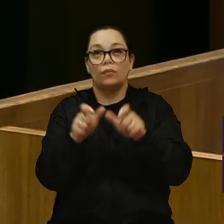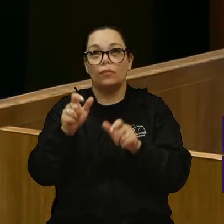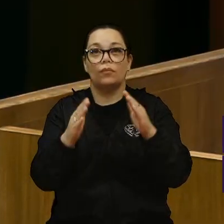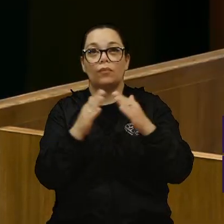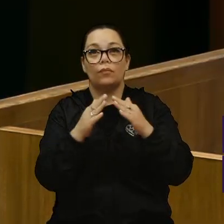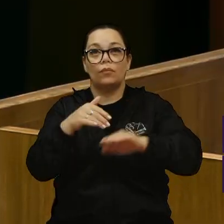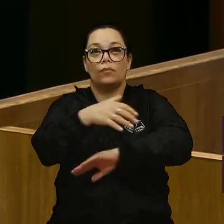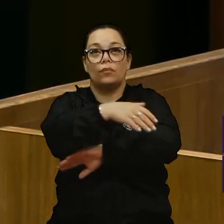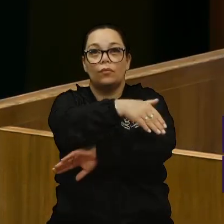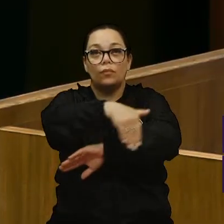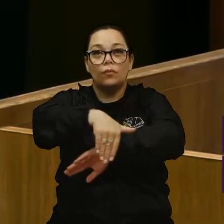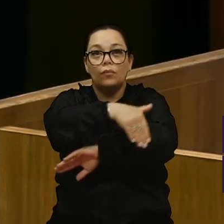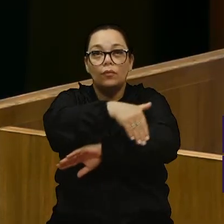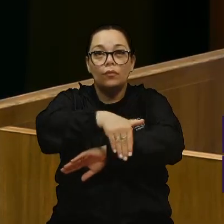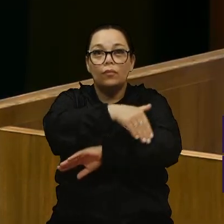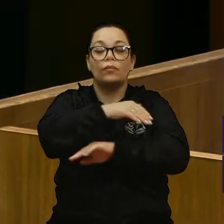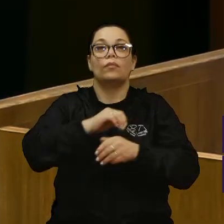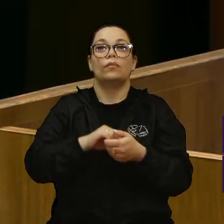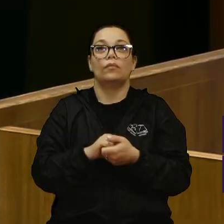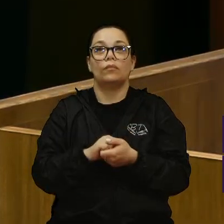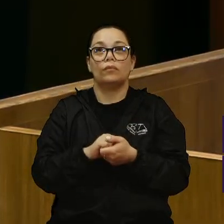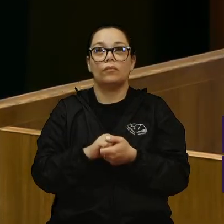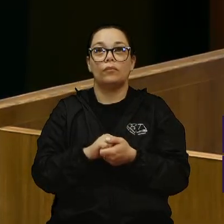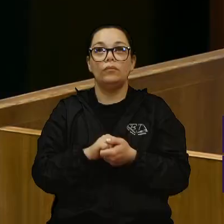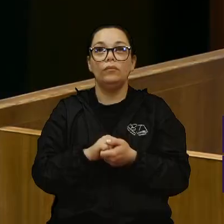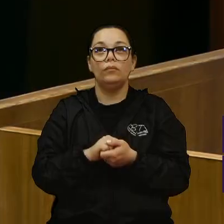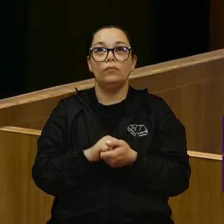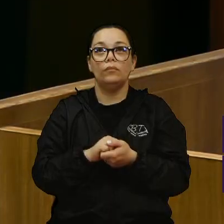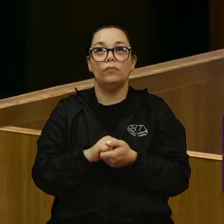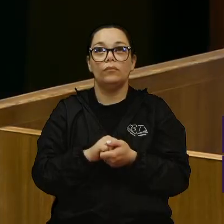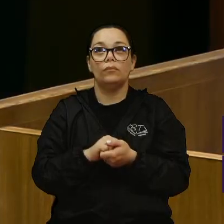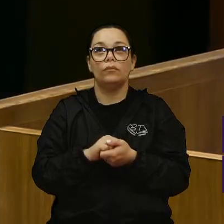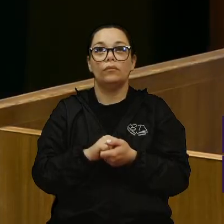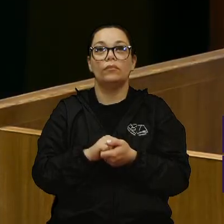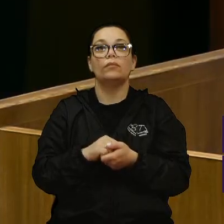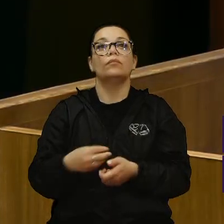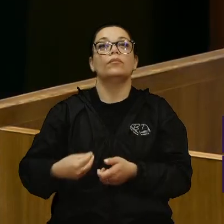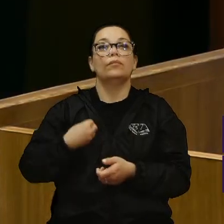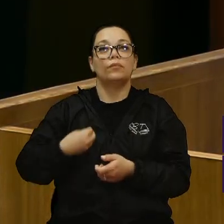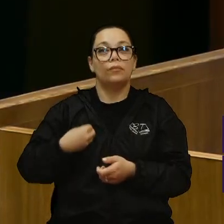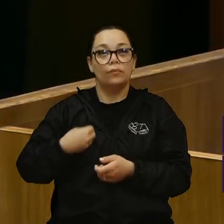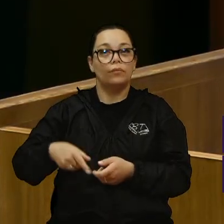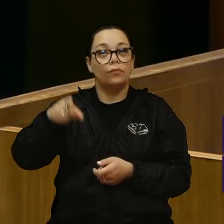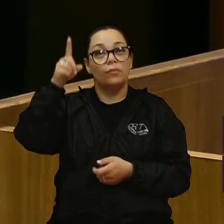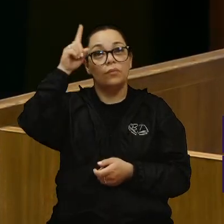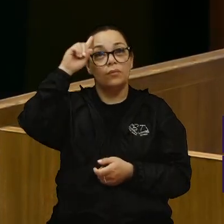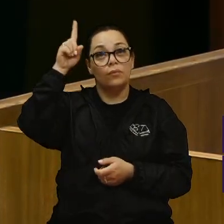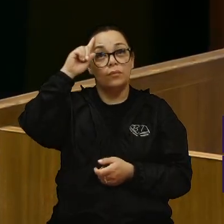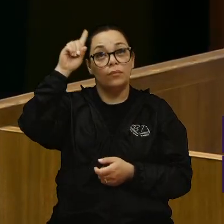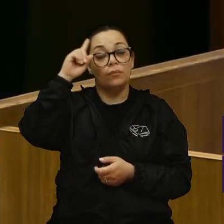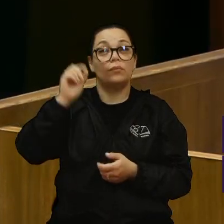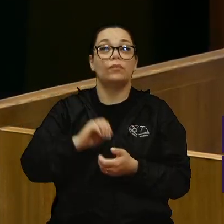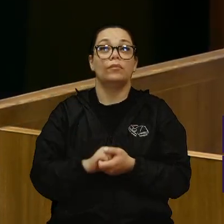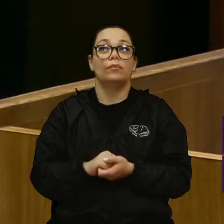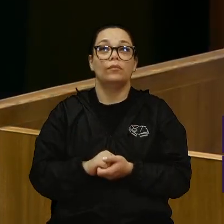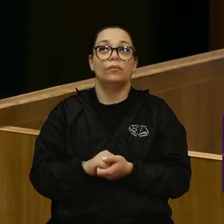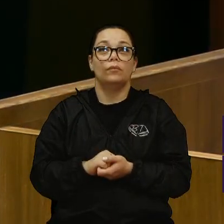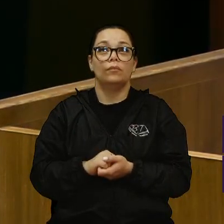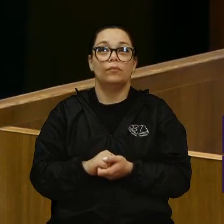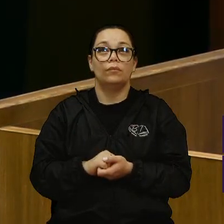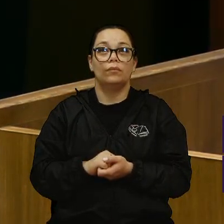rua, que estão tão presentes na nossa vida e estão tão